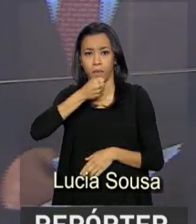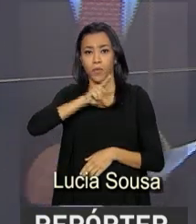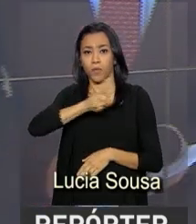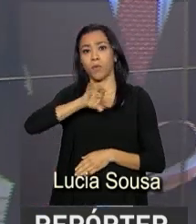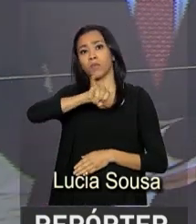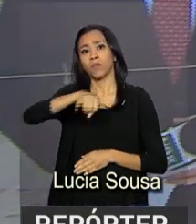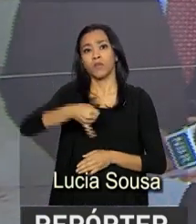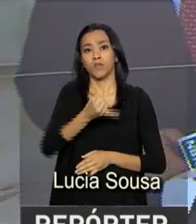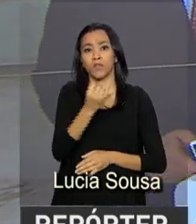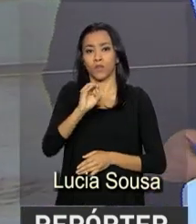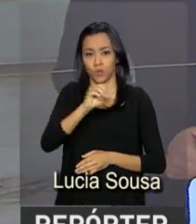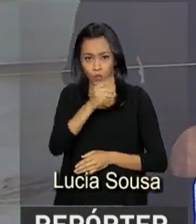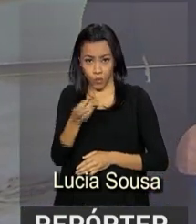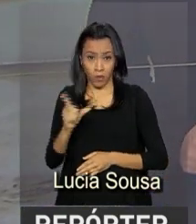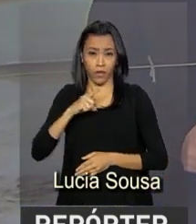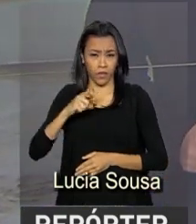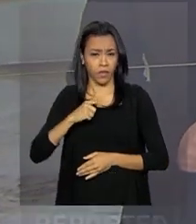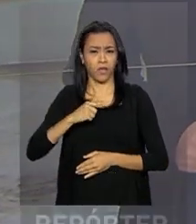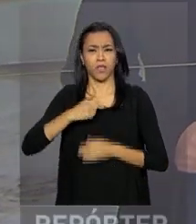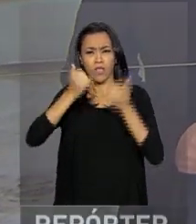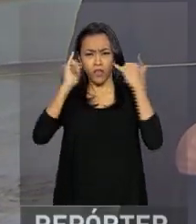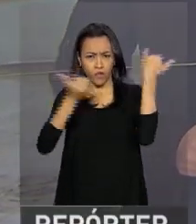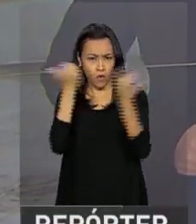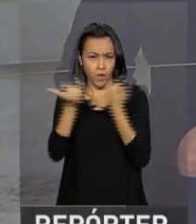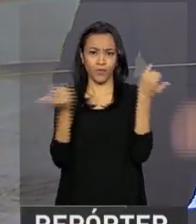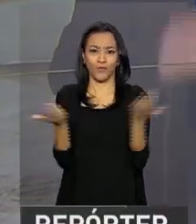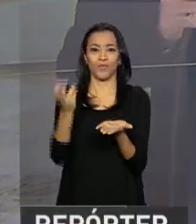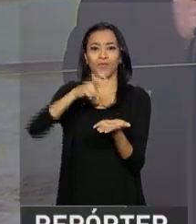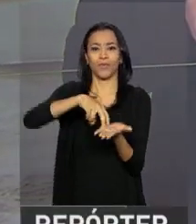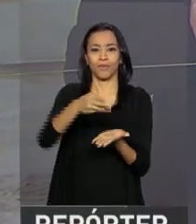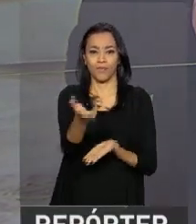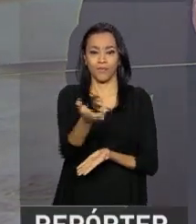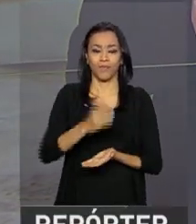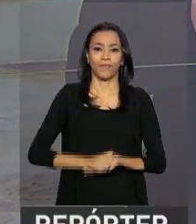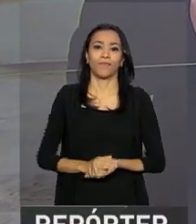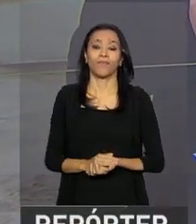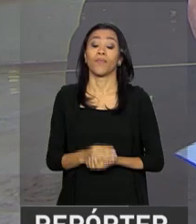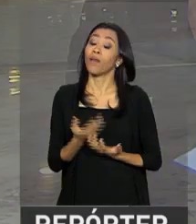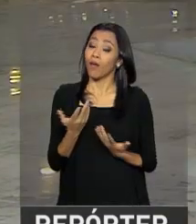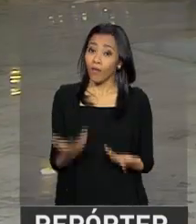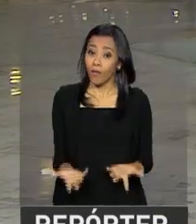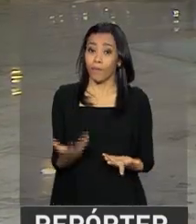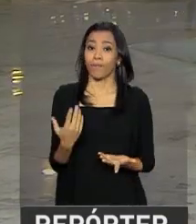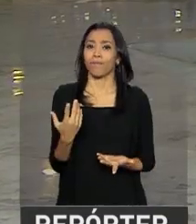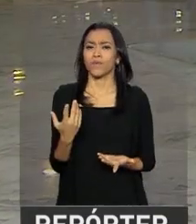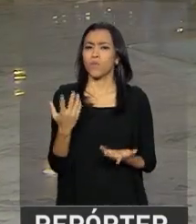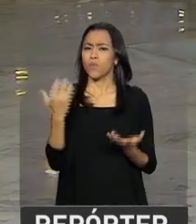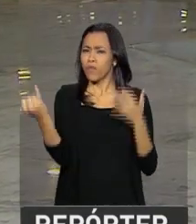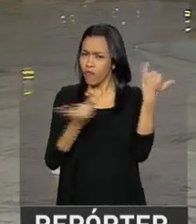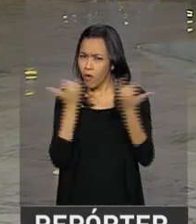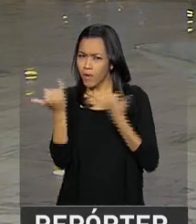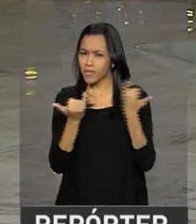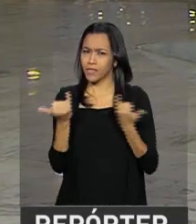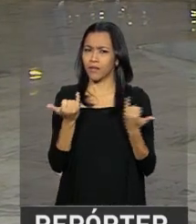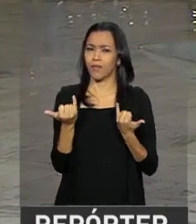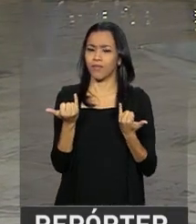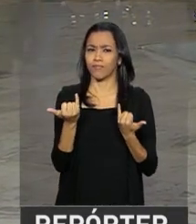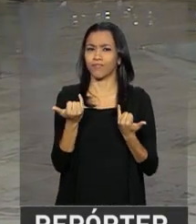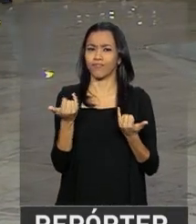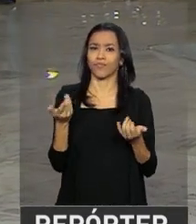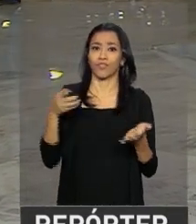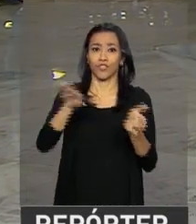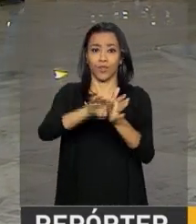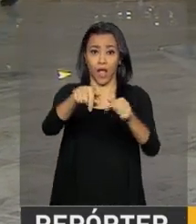que tem as informações desta manhã. Oi, João Pedro. Oi, Daniele. Bom, o seguinte, uma informação que acabou de chegar aqui no Palácio